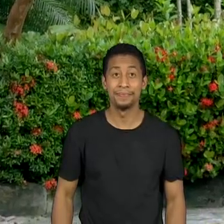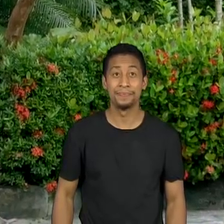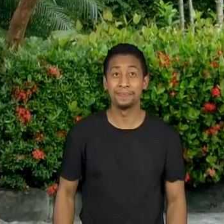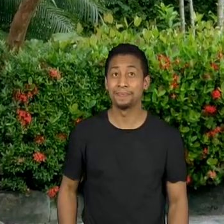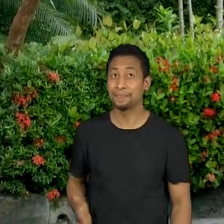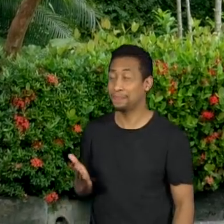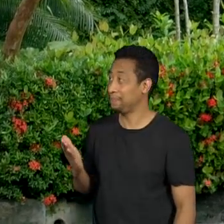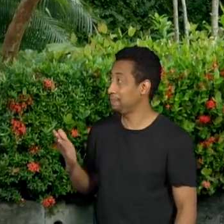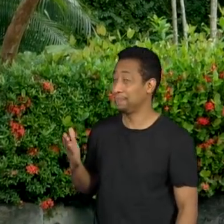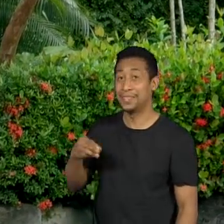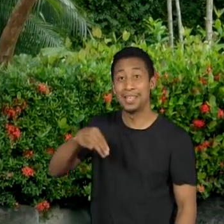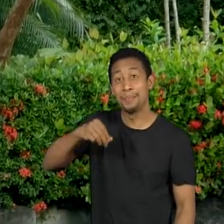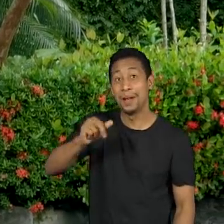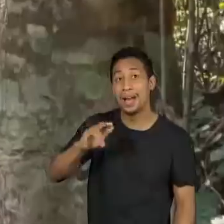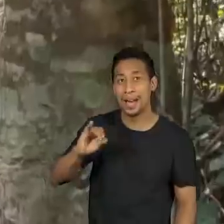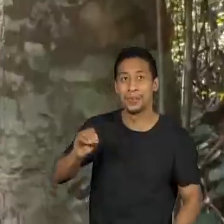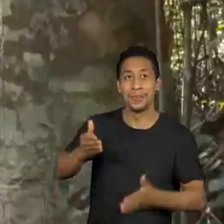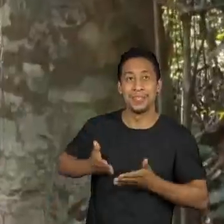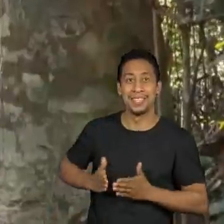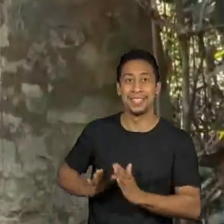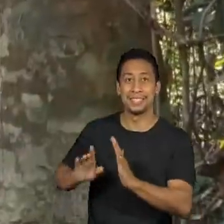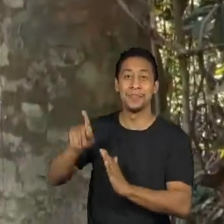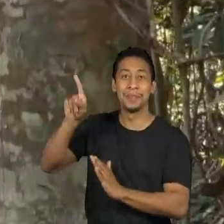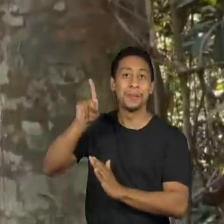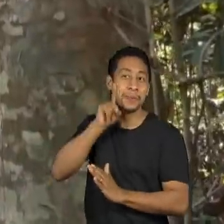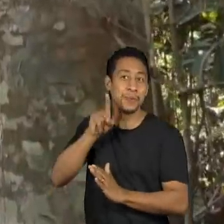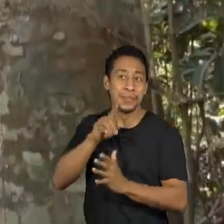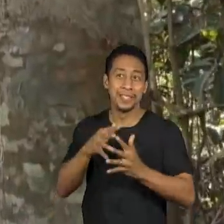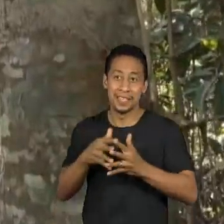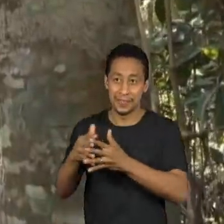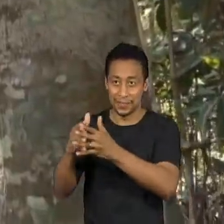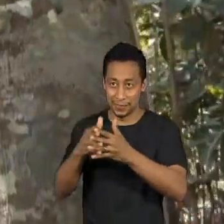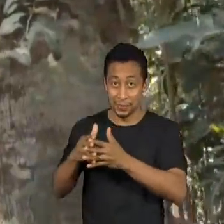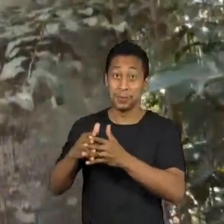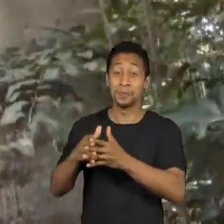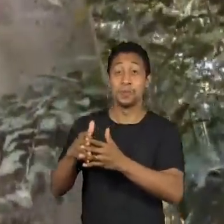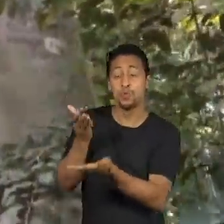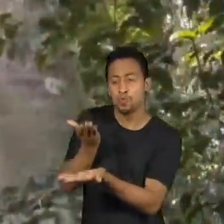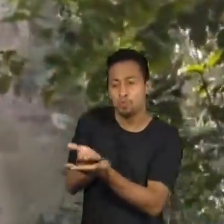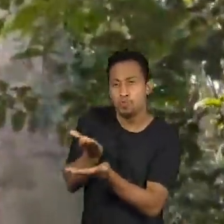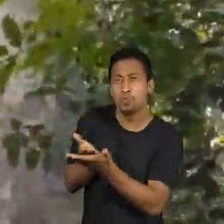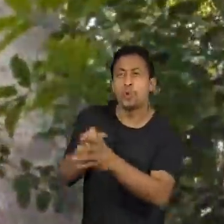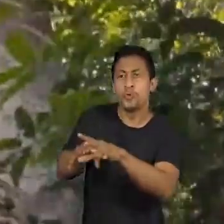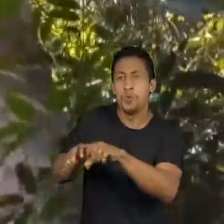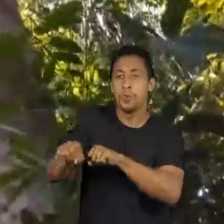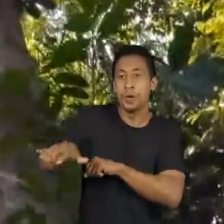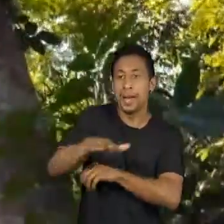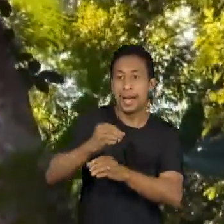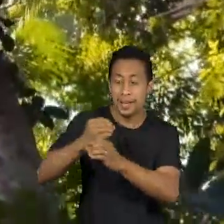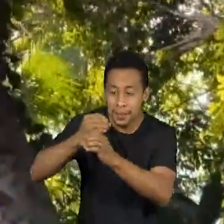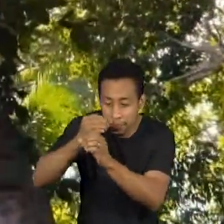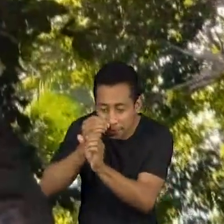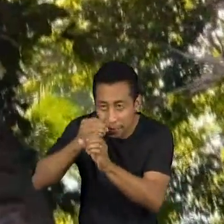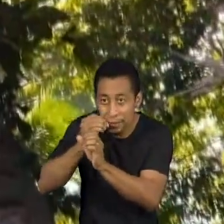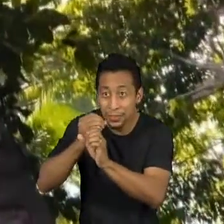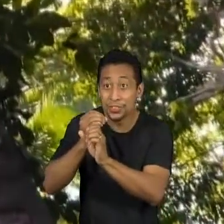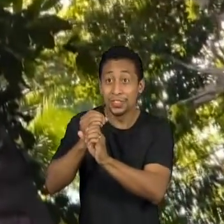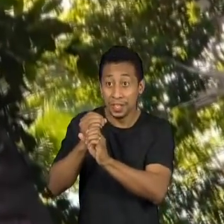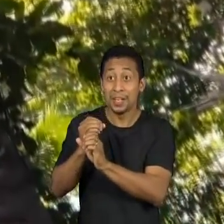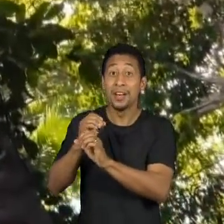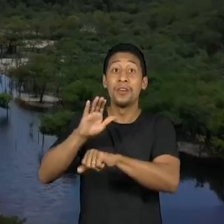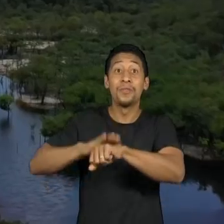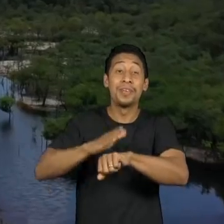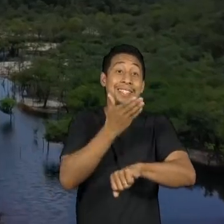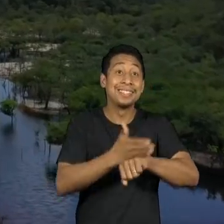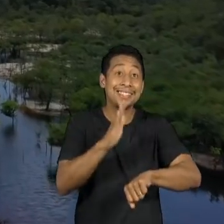Mário Conraft nasceu nos Estados Unidos, se formou em biologia e com 25 anos fez estágio em Manaus. Se apaixonou